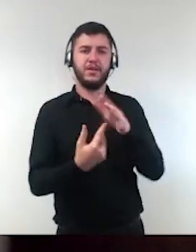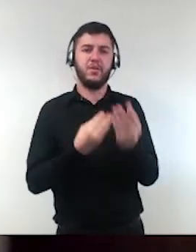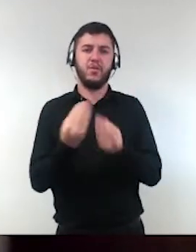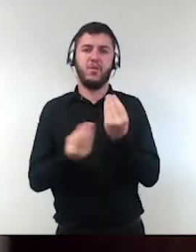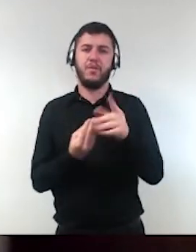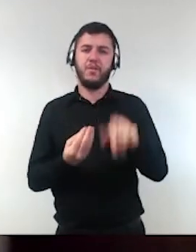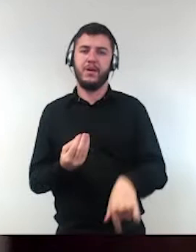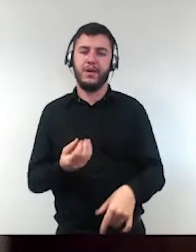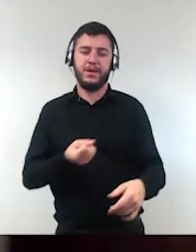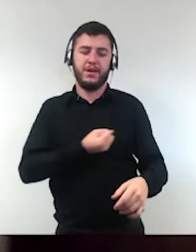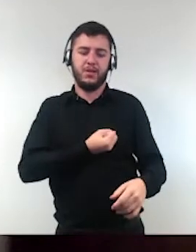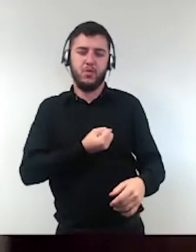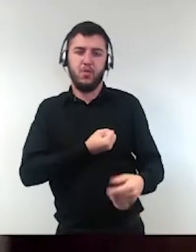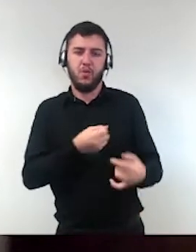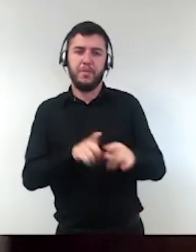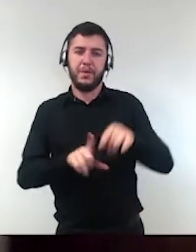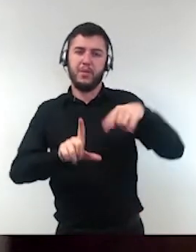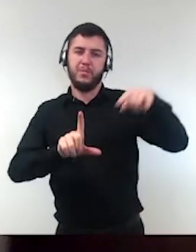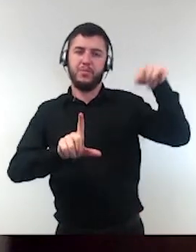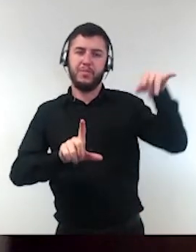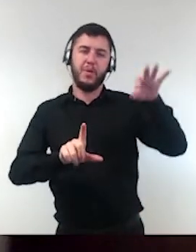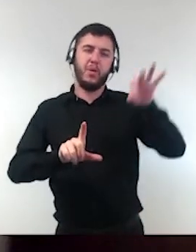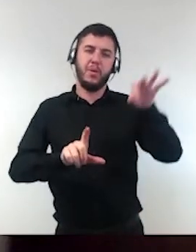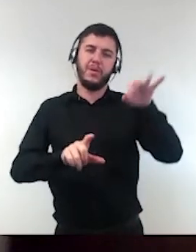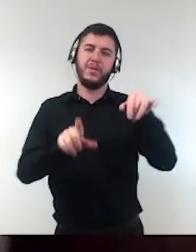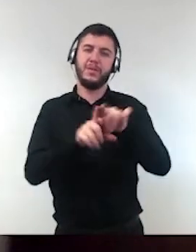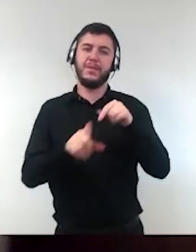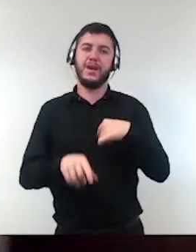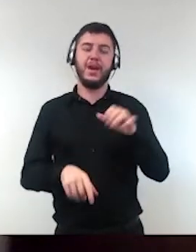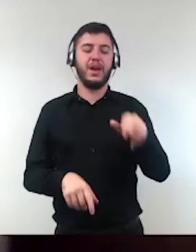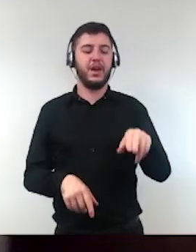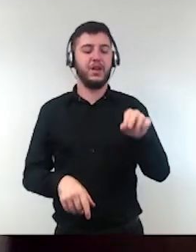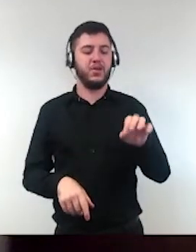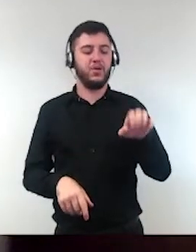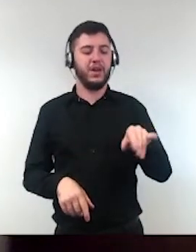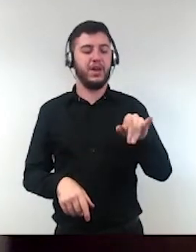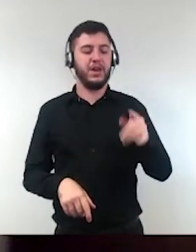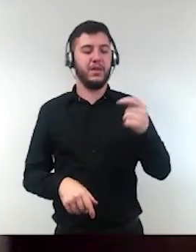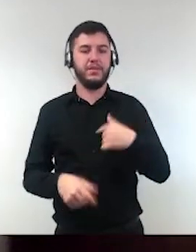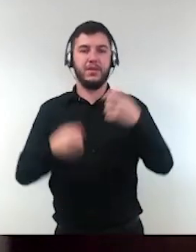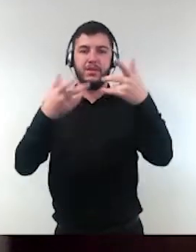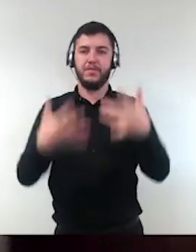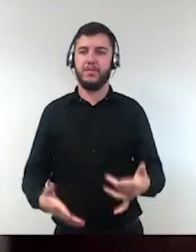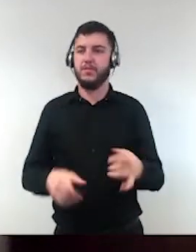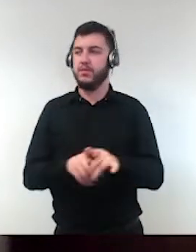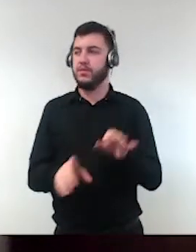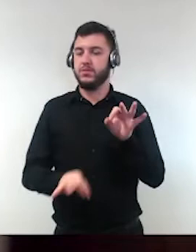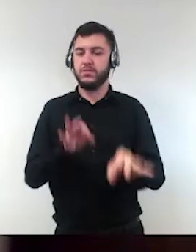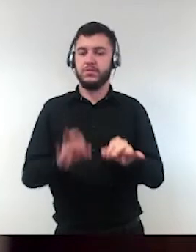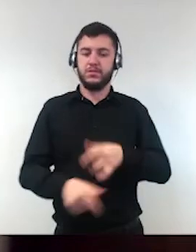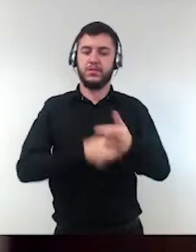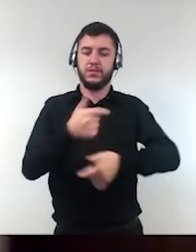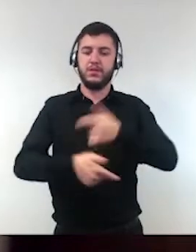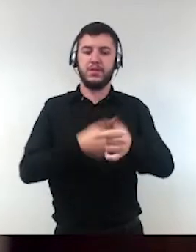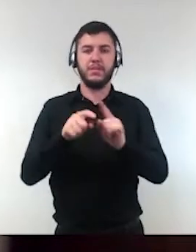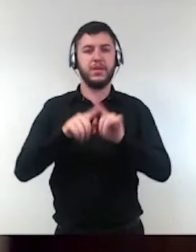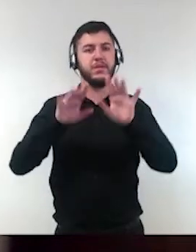números, a Noêmia trouxe um pouco dos números da Justiça do Trabalho, mas os números gerais são